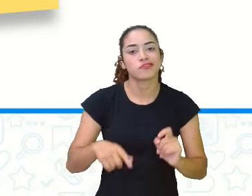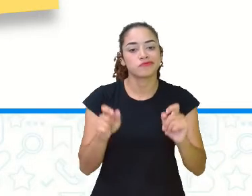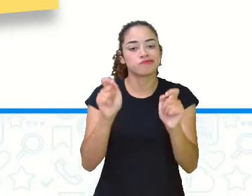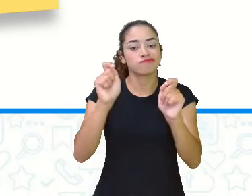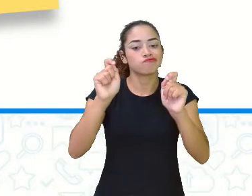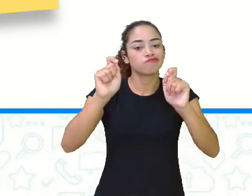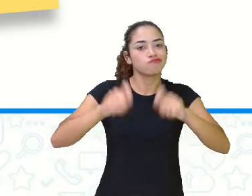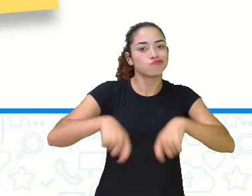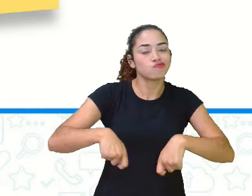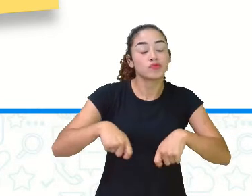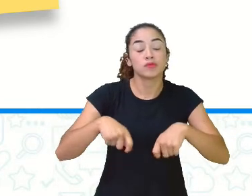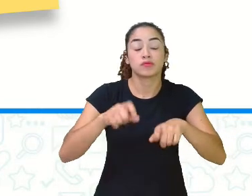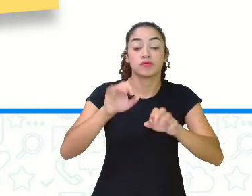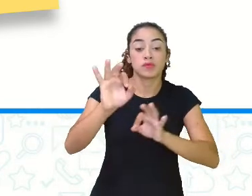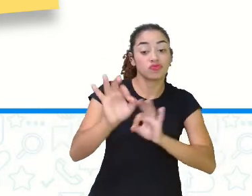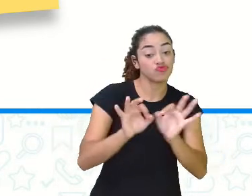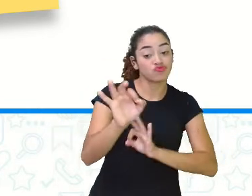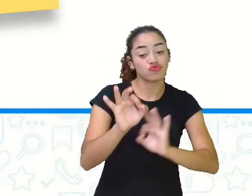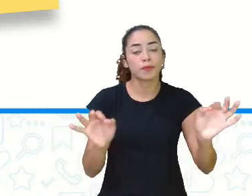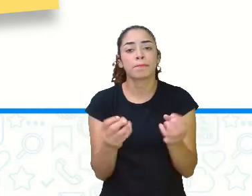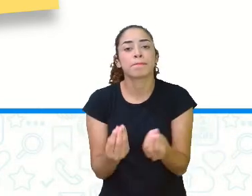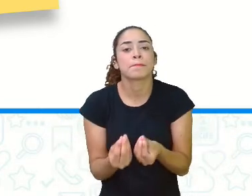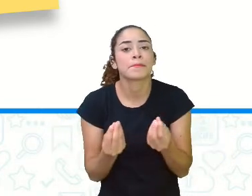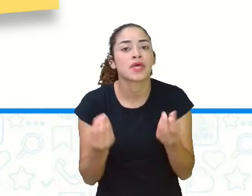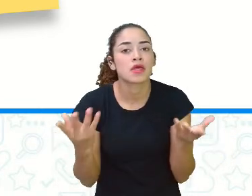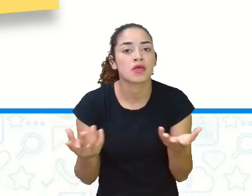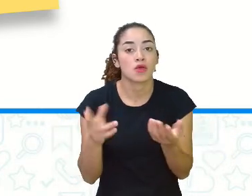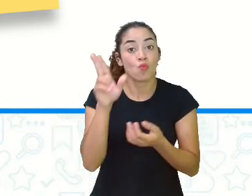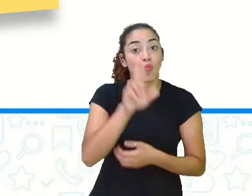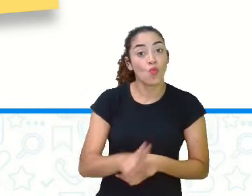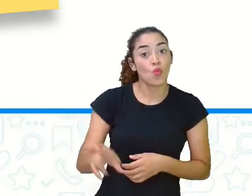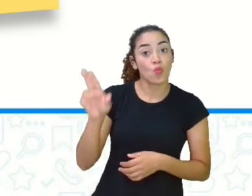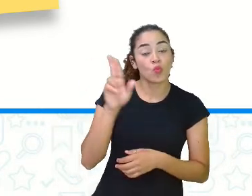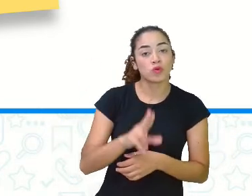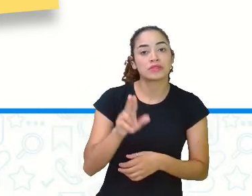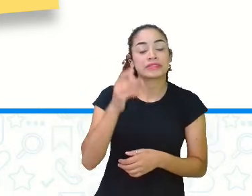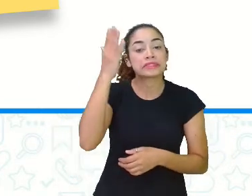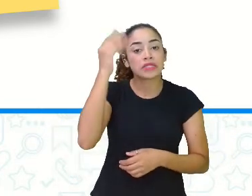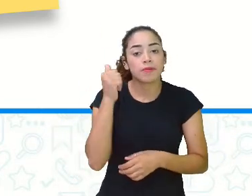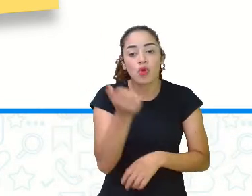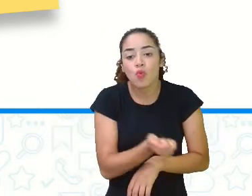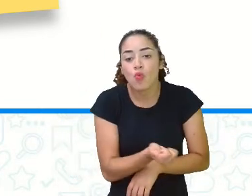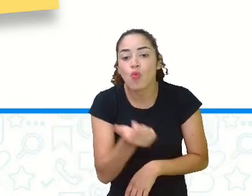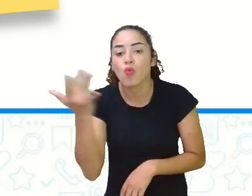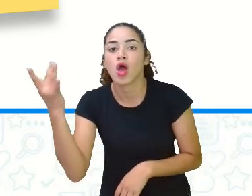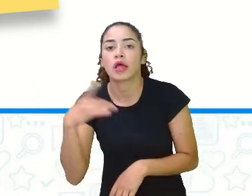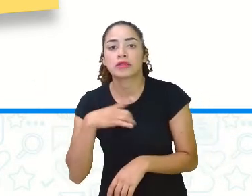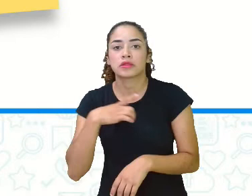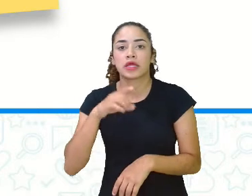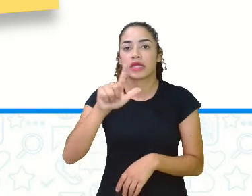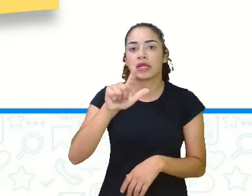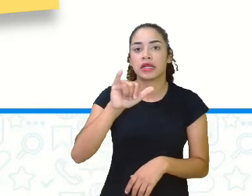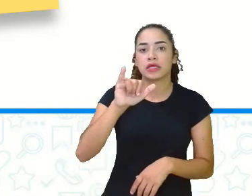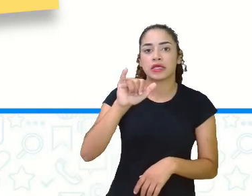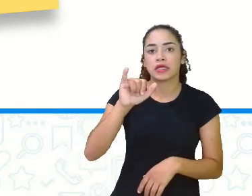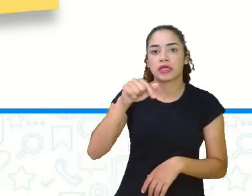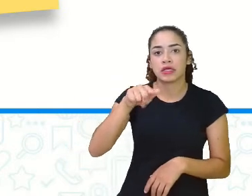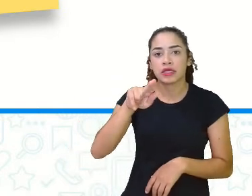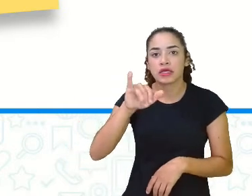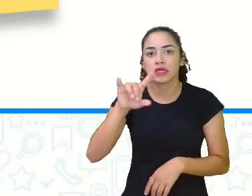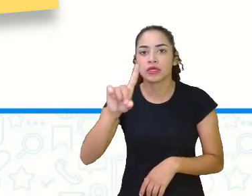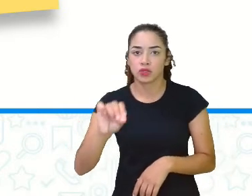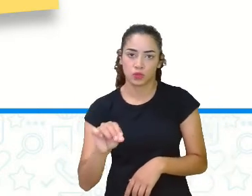medida normalmente usada para quantificar líquidos. E é sobre isso, né, que a gente